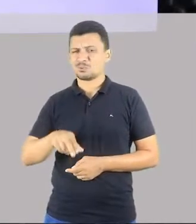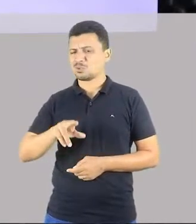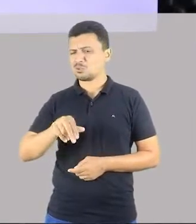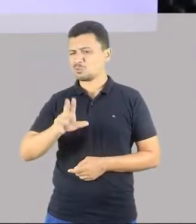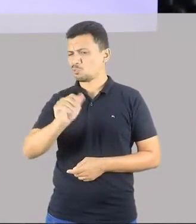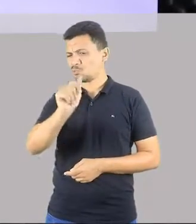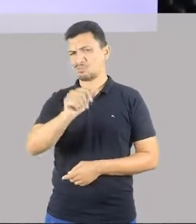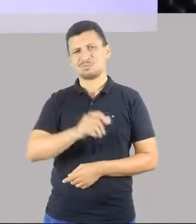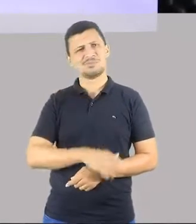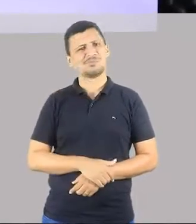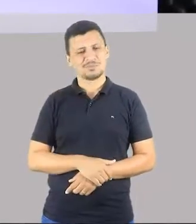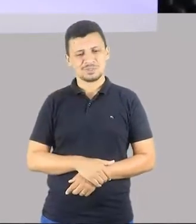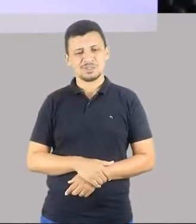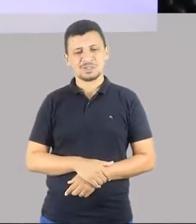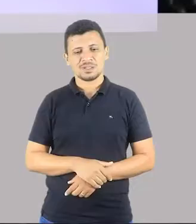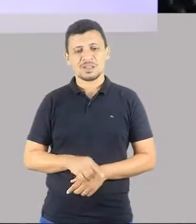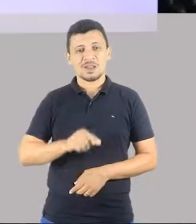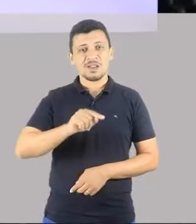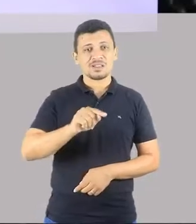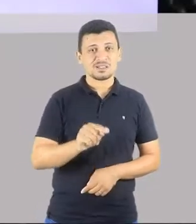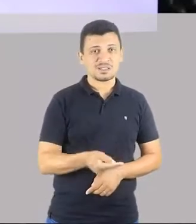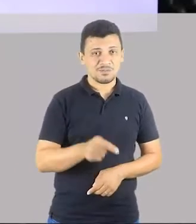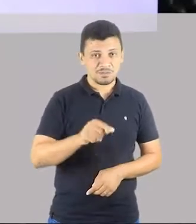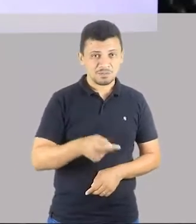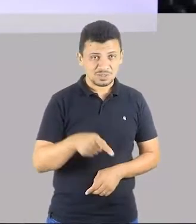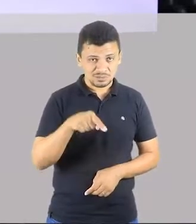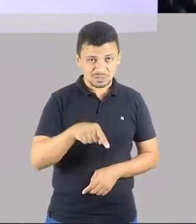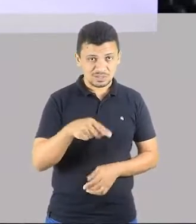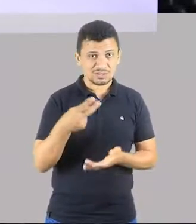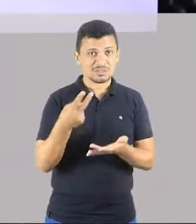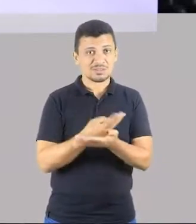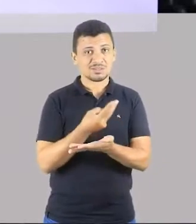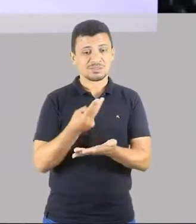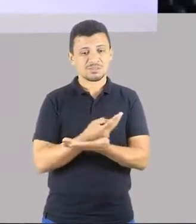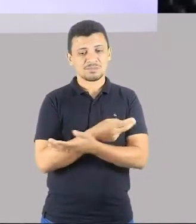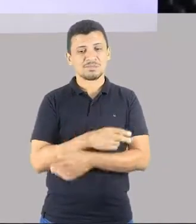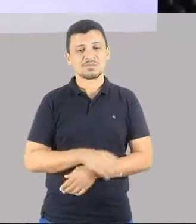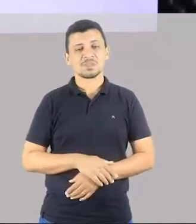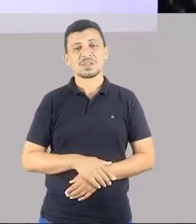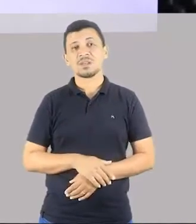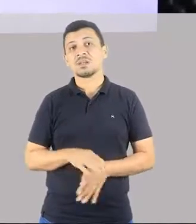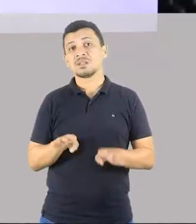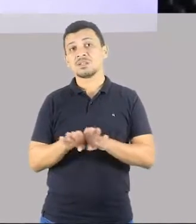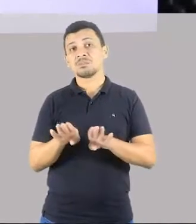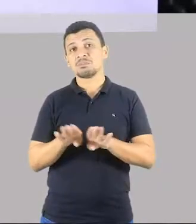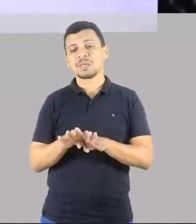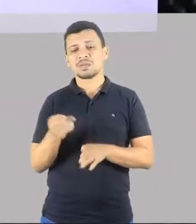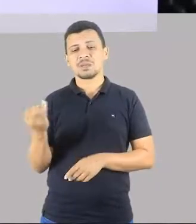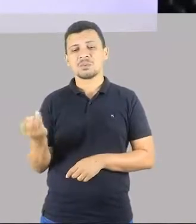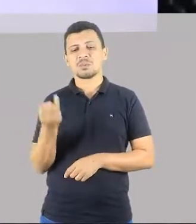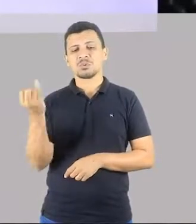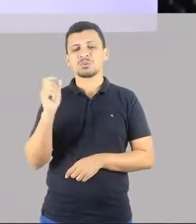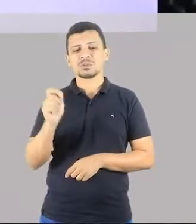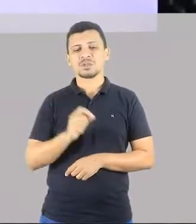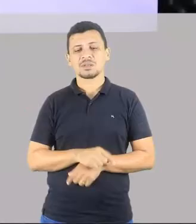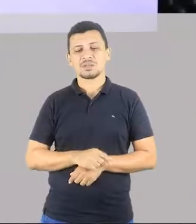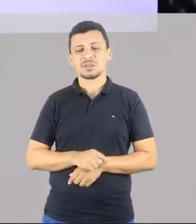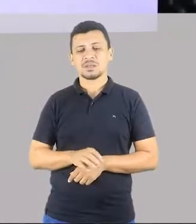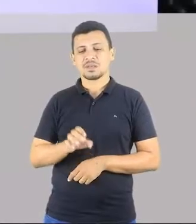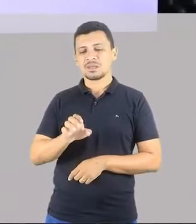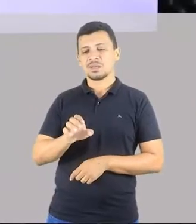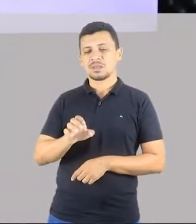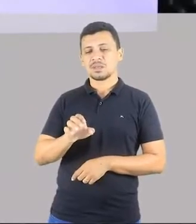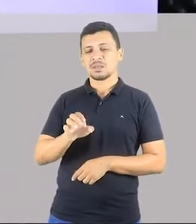nenhum. Então, essa primeira vírgula aqui está indevida, tá? E outro detalhe, era estar